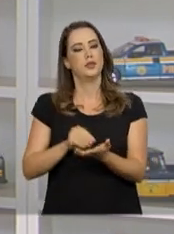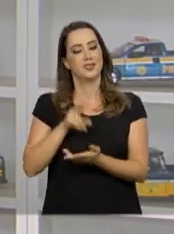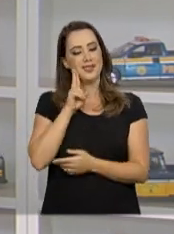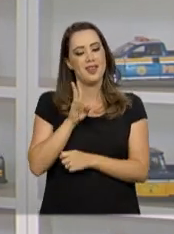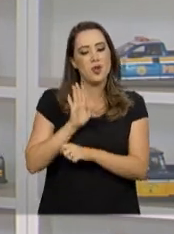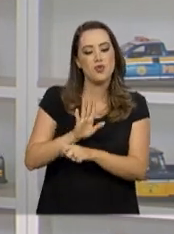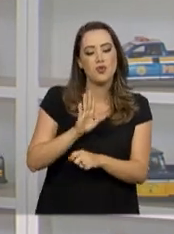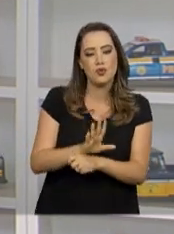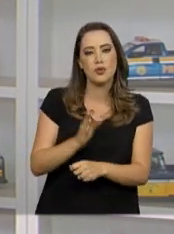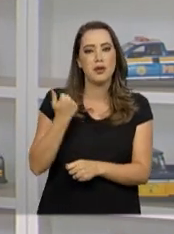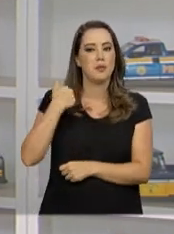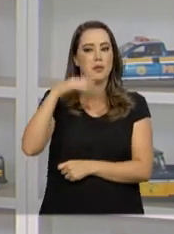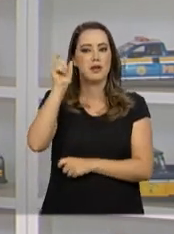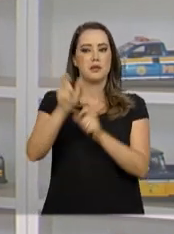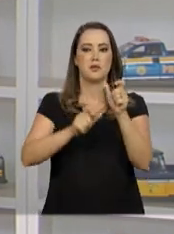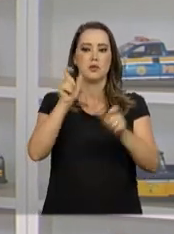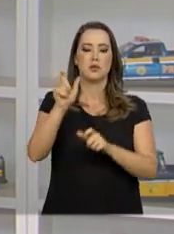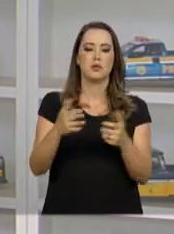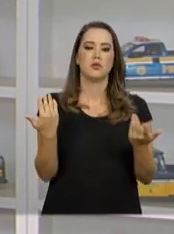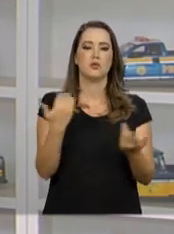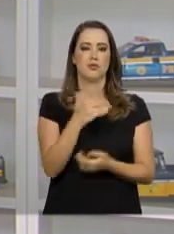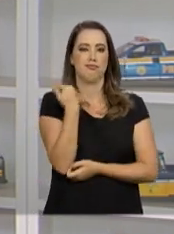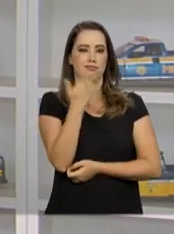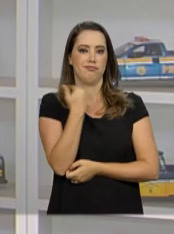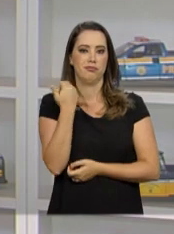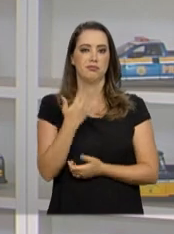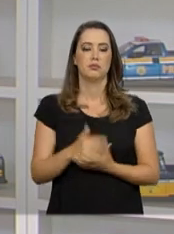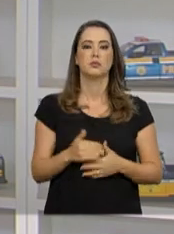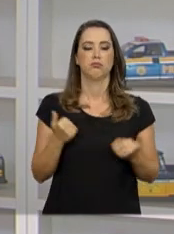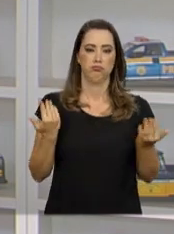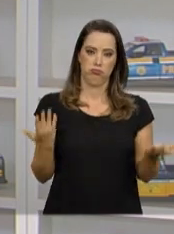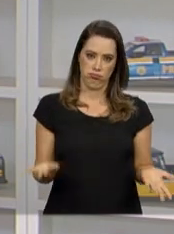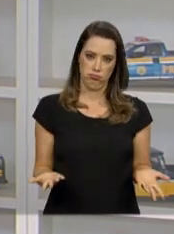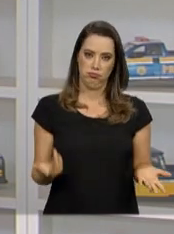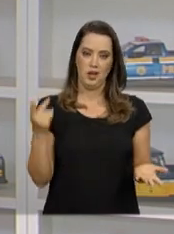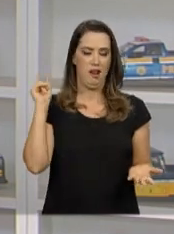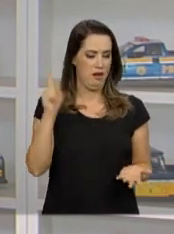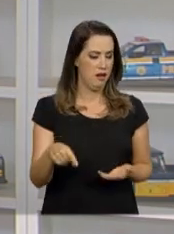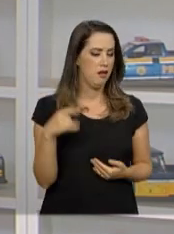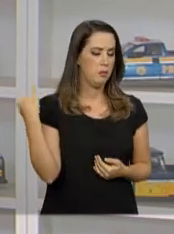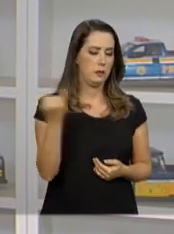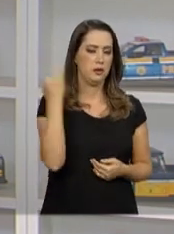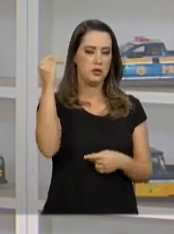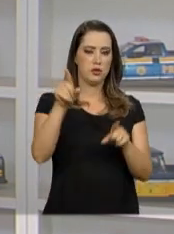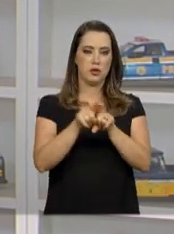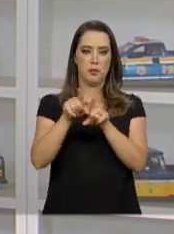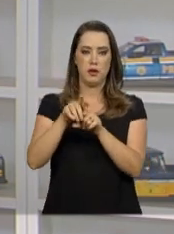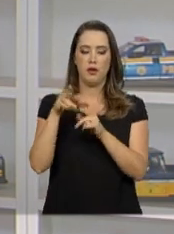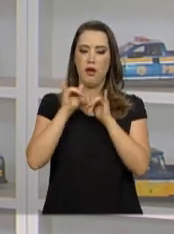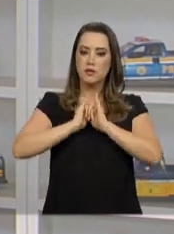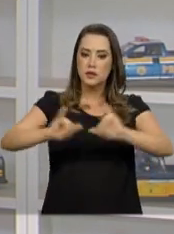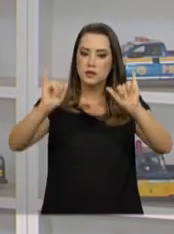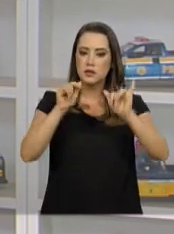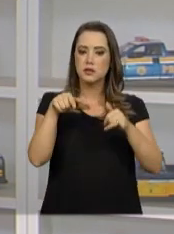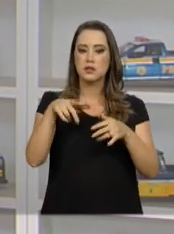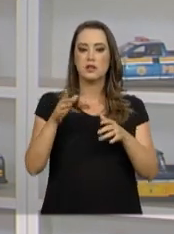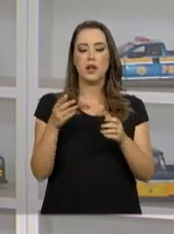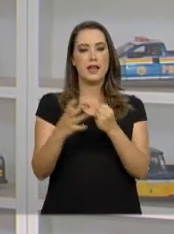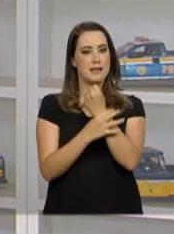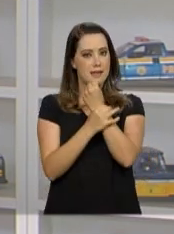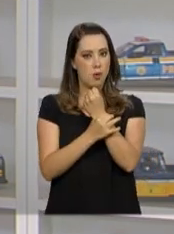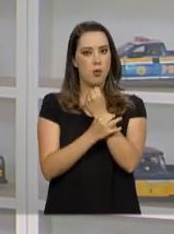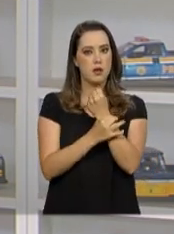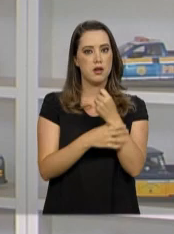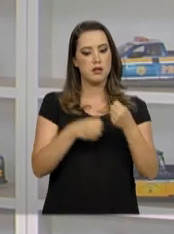para ampliar, né, para fazer com que esse acidente se torne mais grave, né? E é muito importante também frisar que a segurança viária